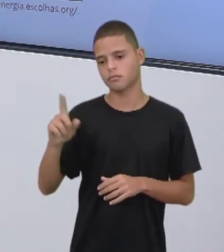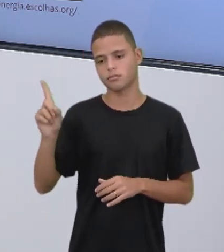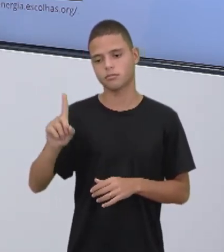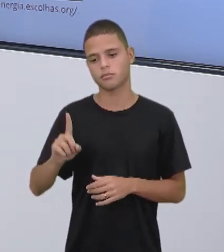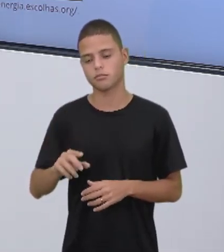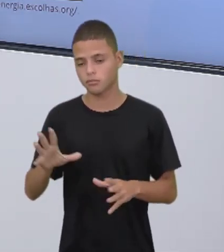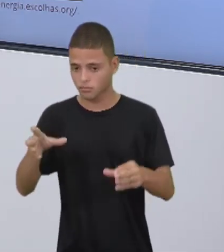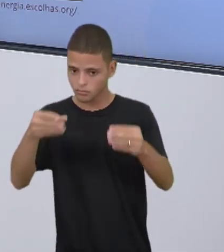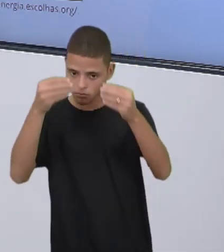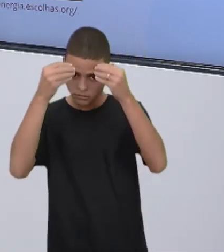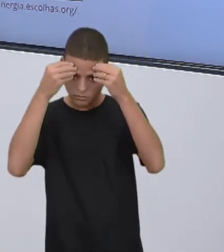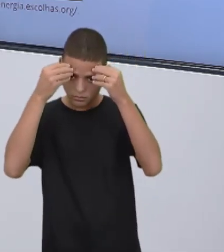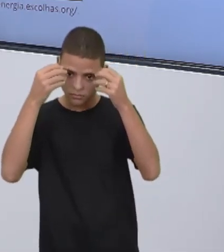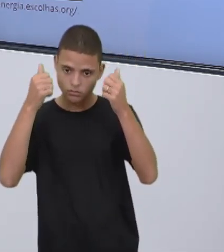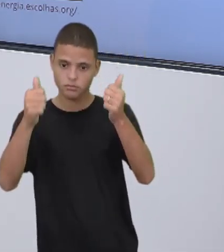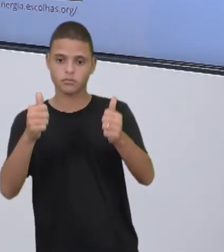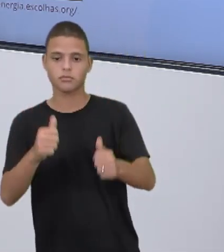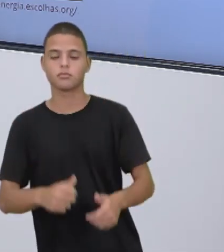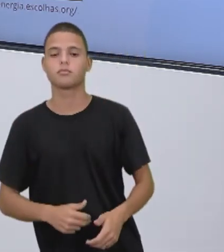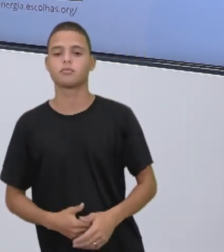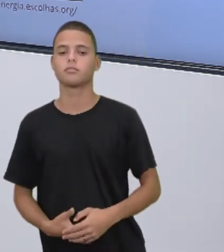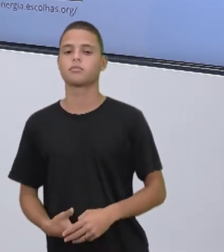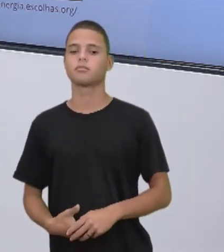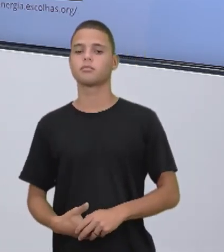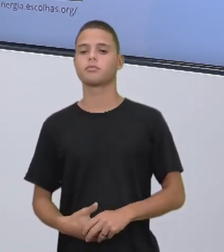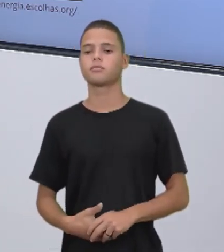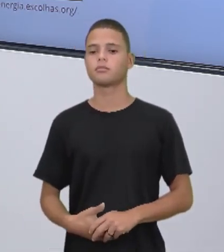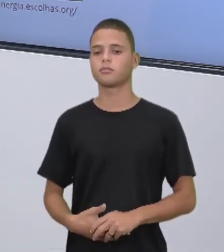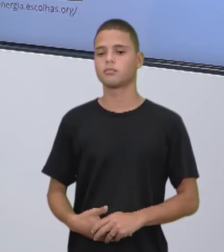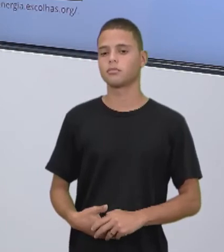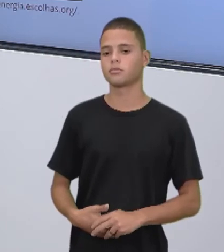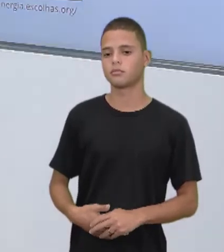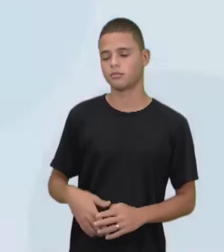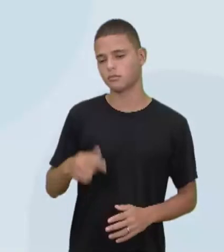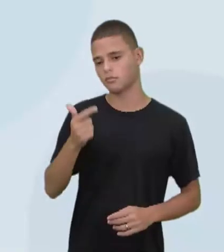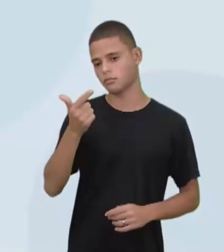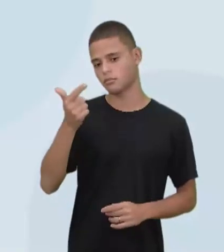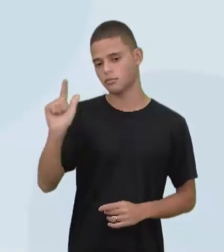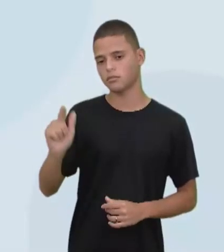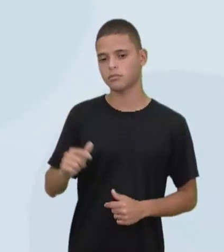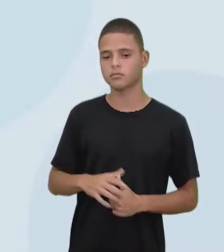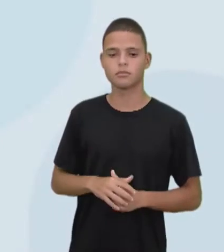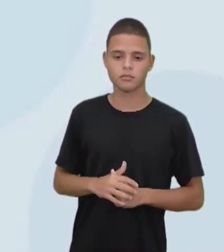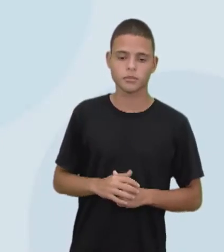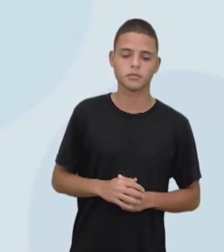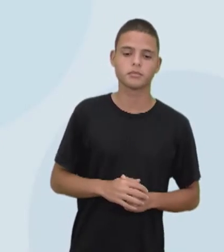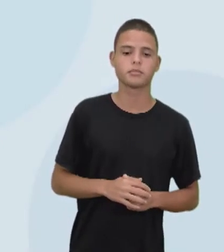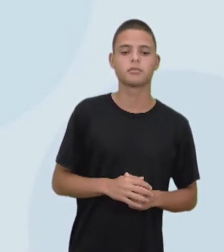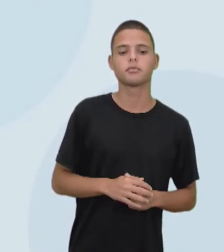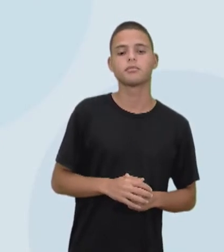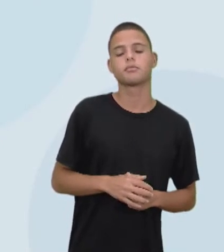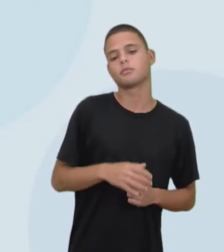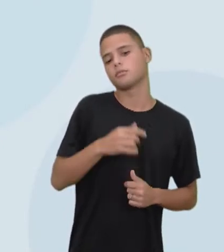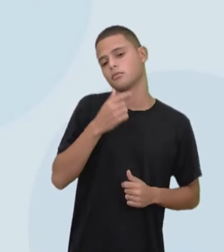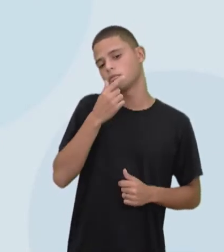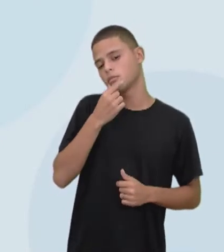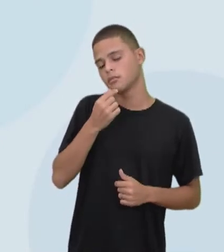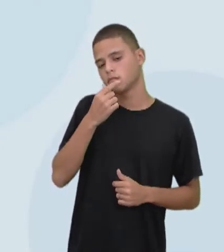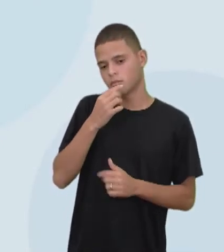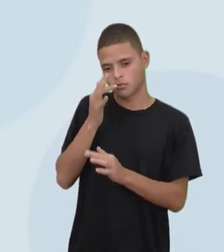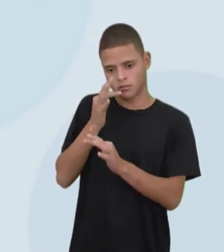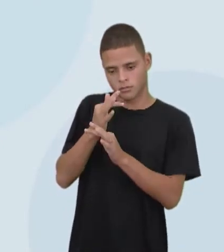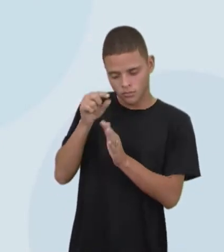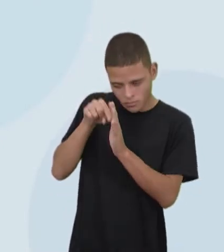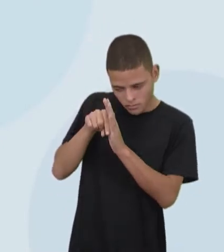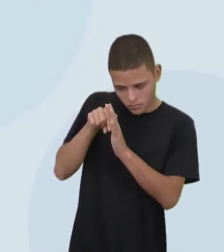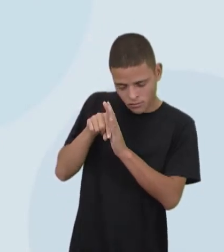informação aí, caso perguntem para vocês. Ó, voltando na tela. Na linguagem dos físicos, um fóton com